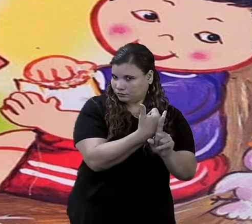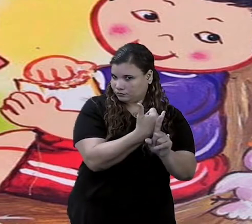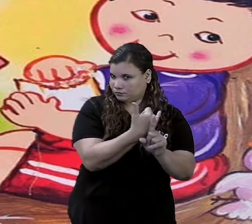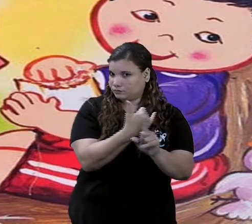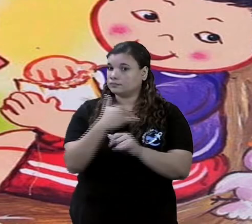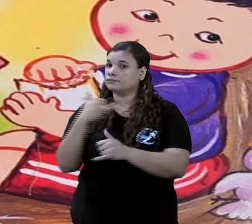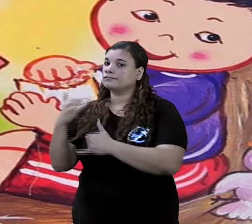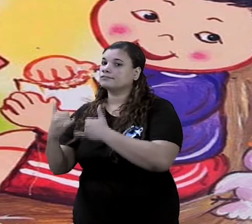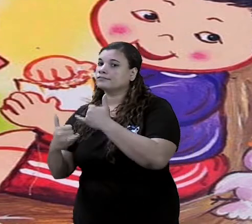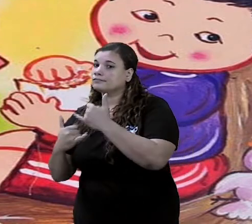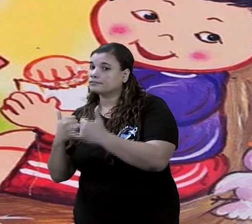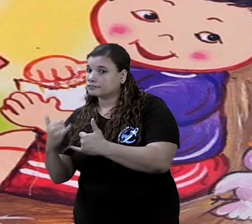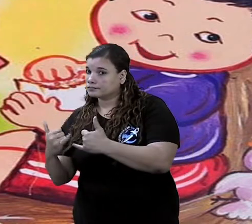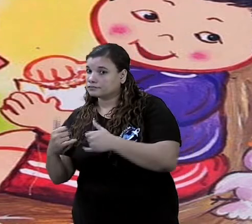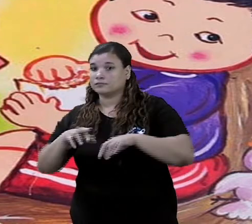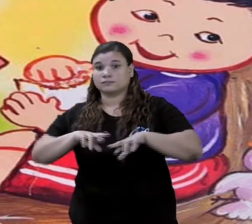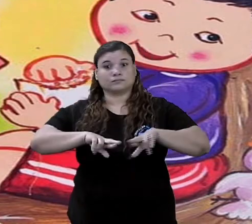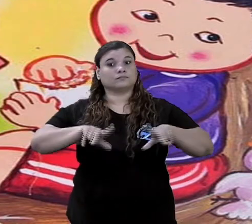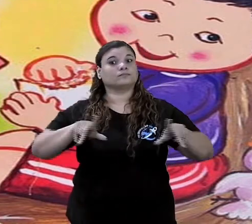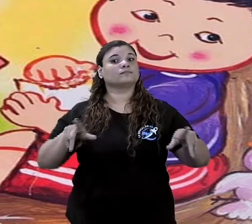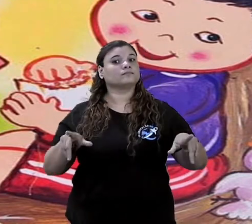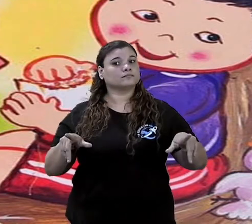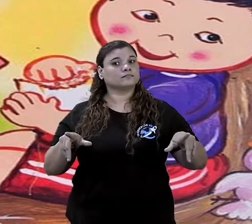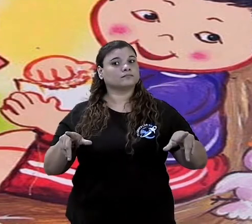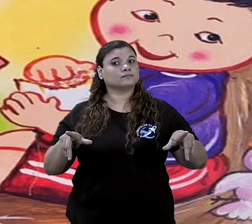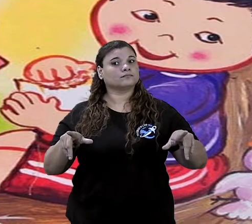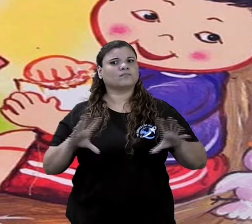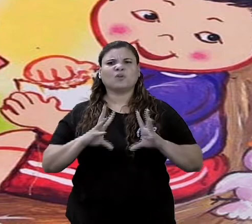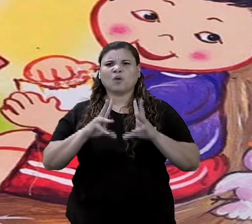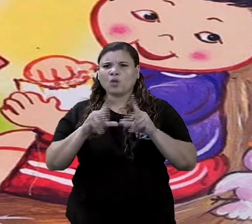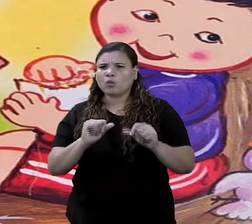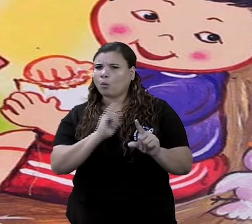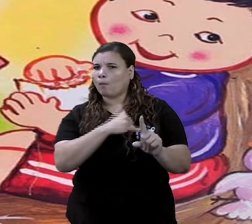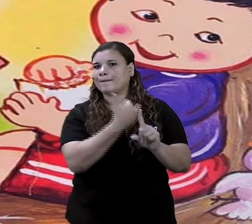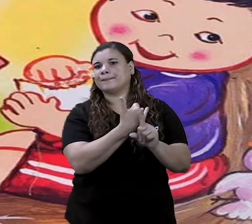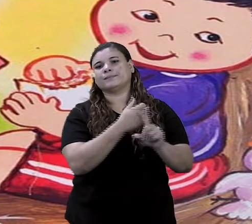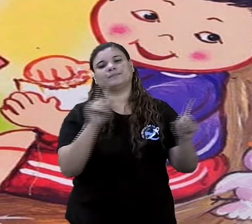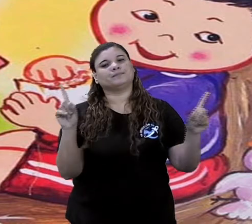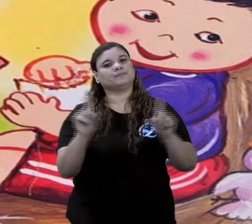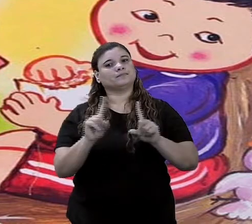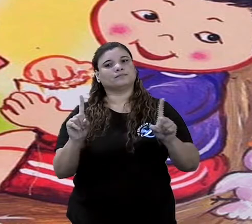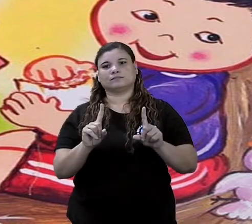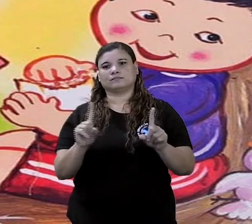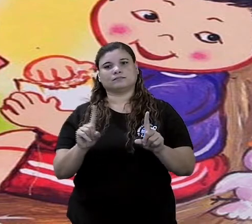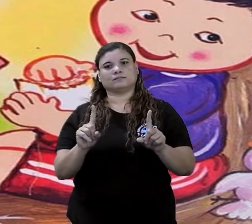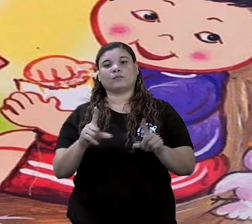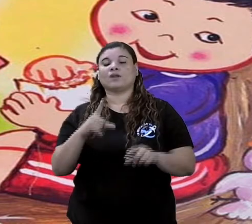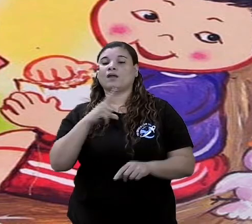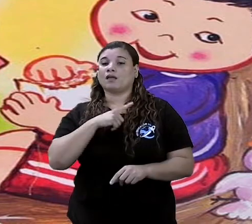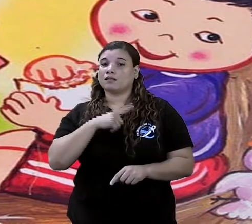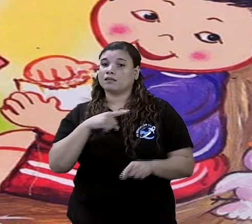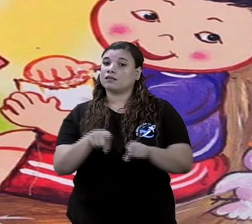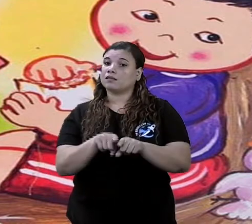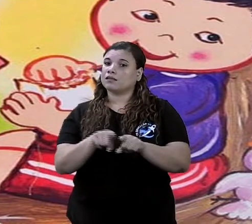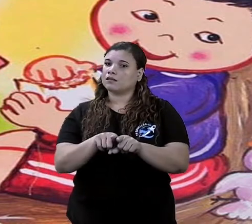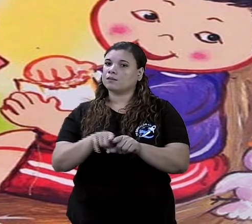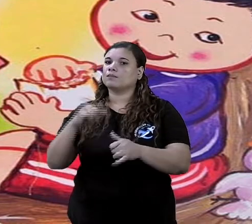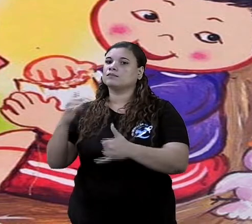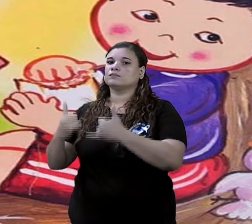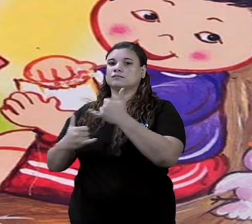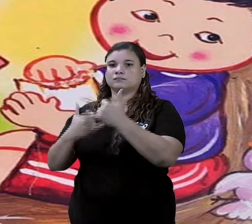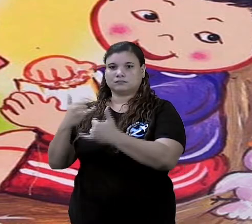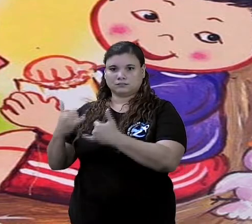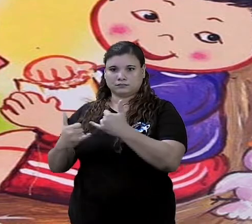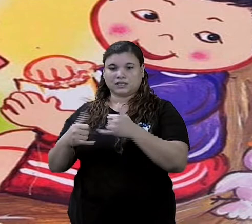Professora, tudo é bullying? Não. Existem situações que são brincadeiras. Mas qual é a diferença?